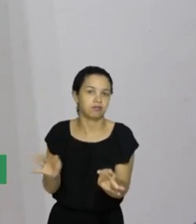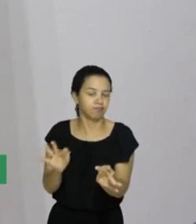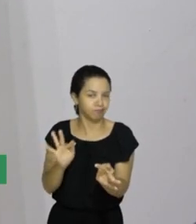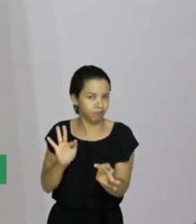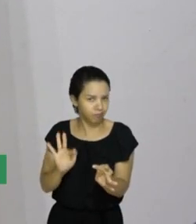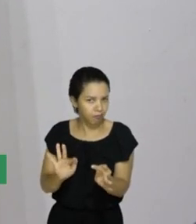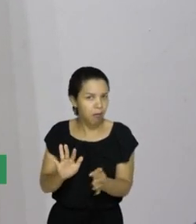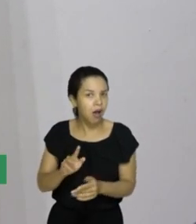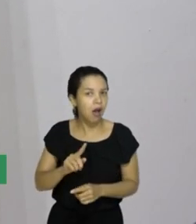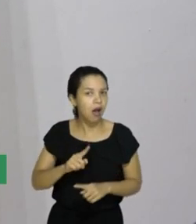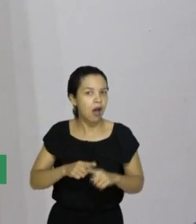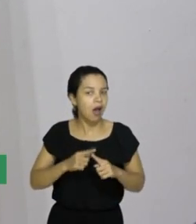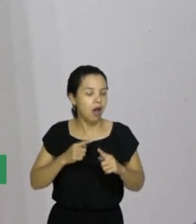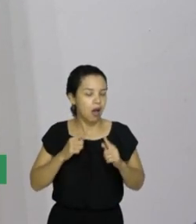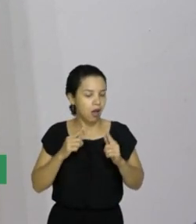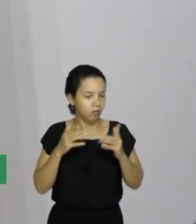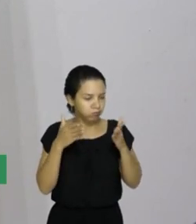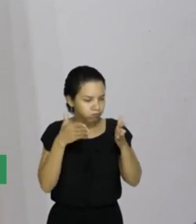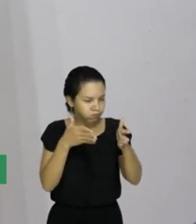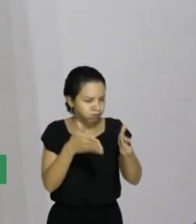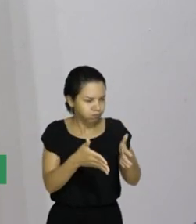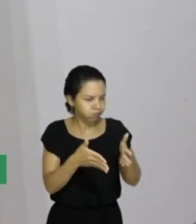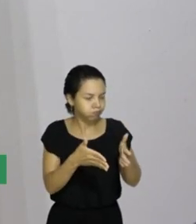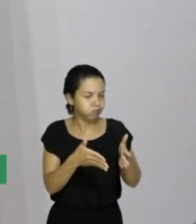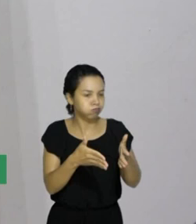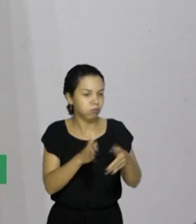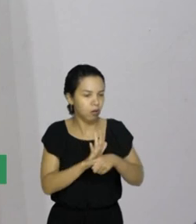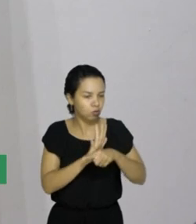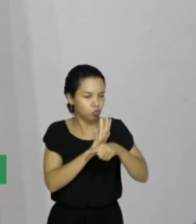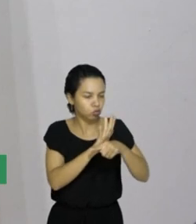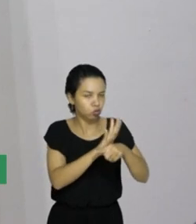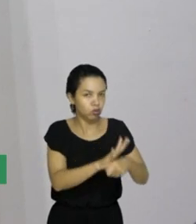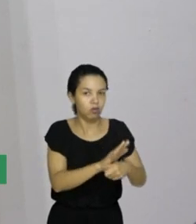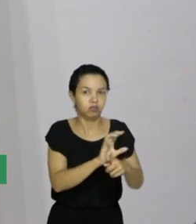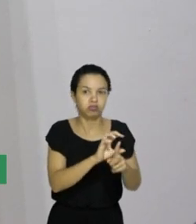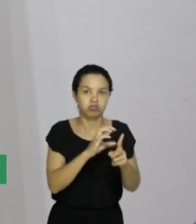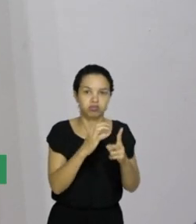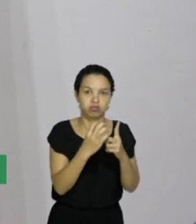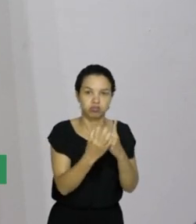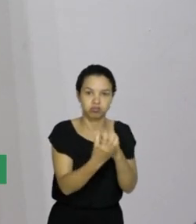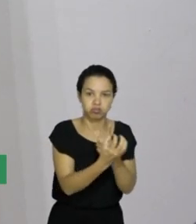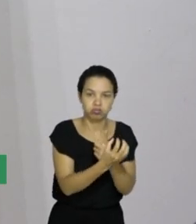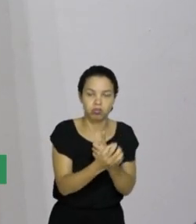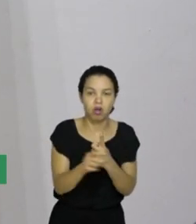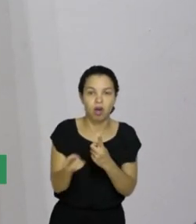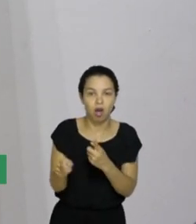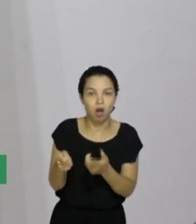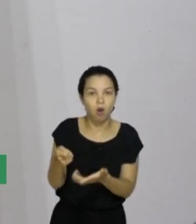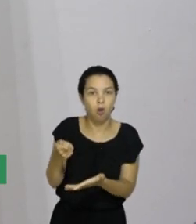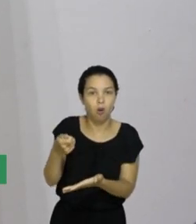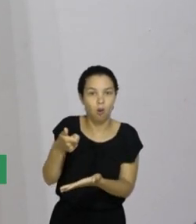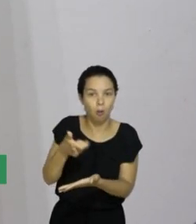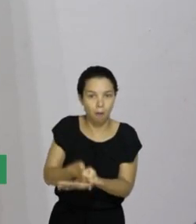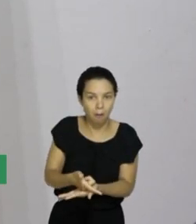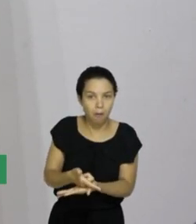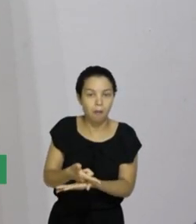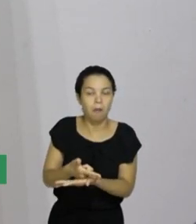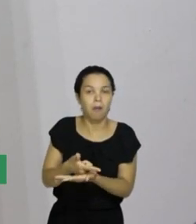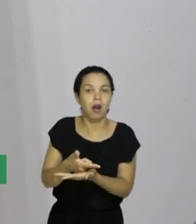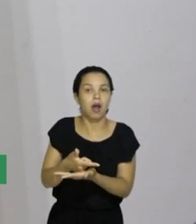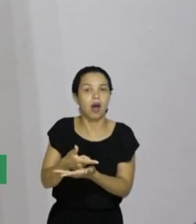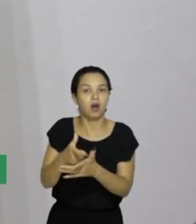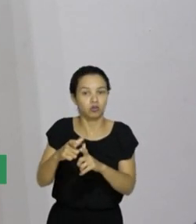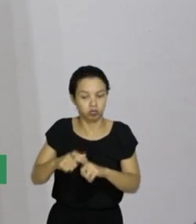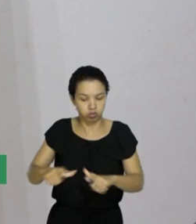preocuparam que compraram os títulos financeiros necessário para pagar a